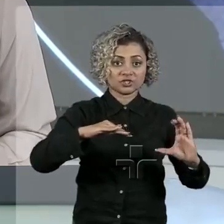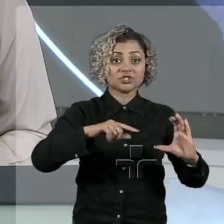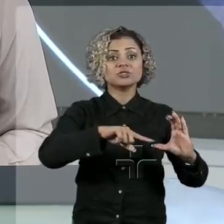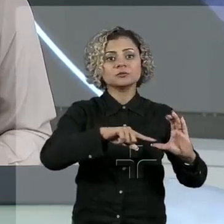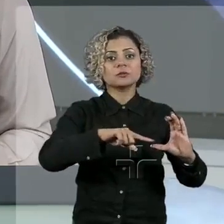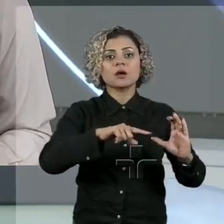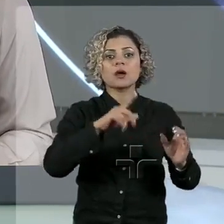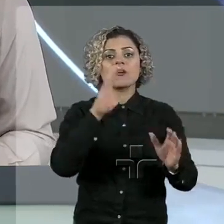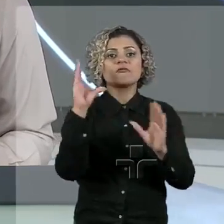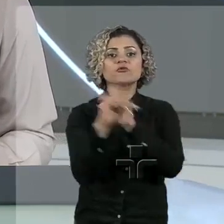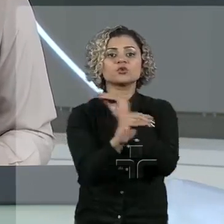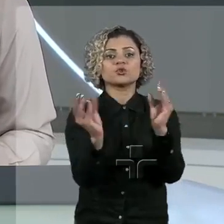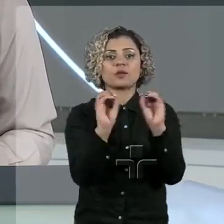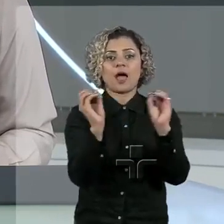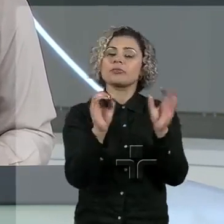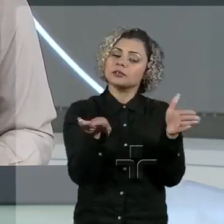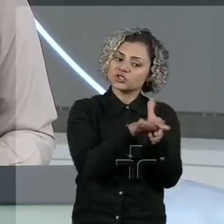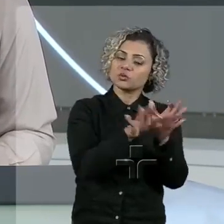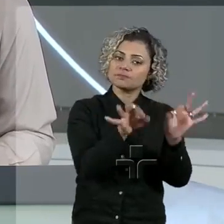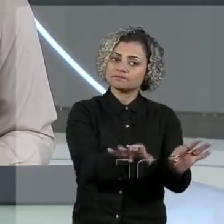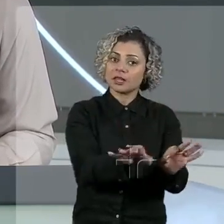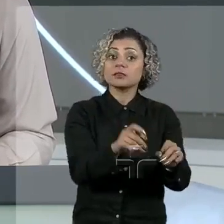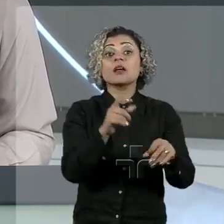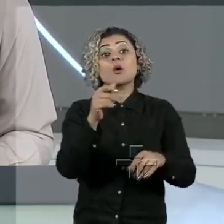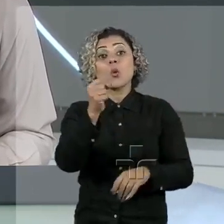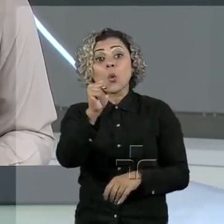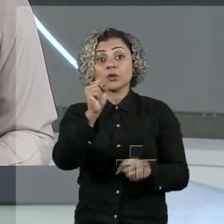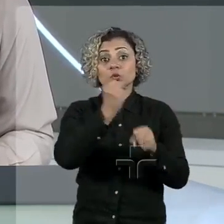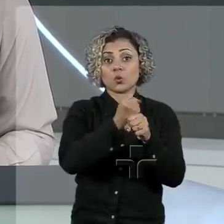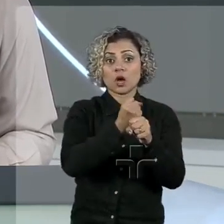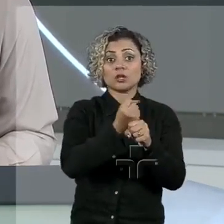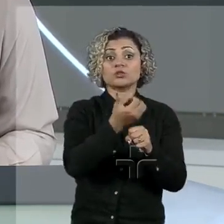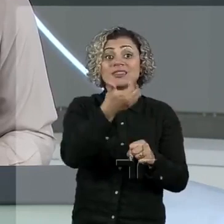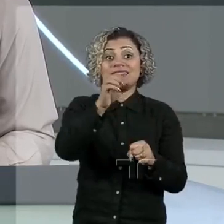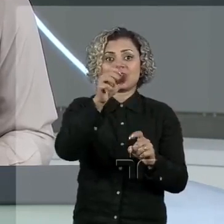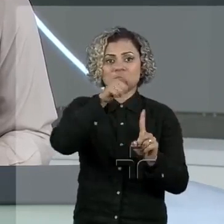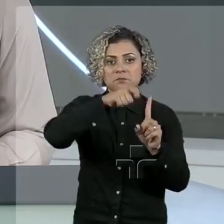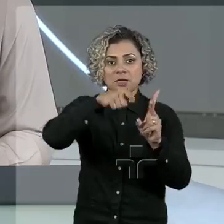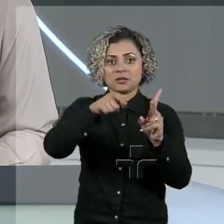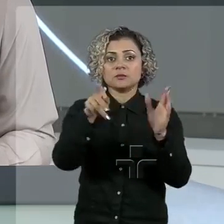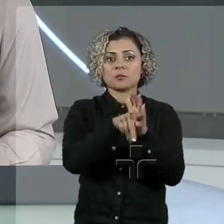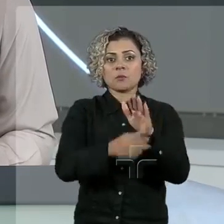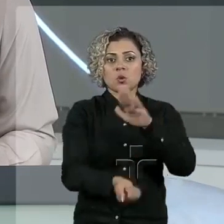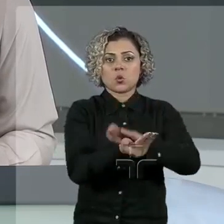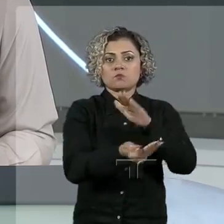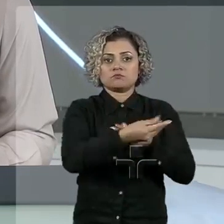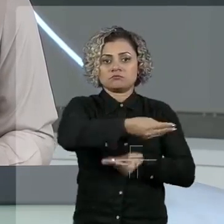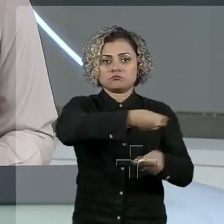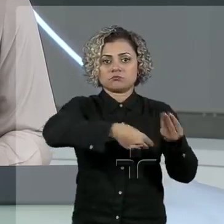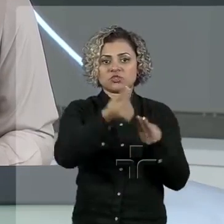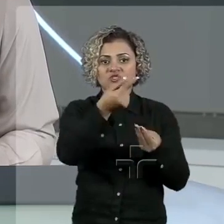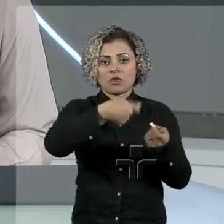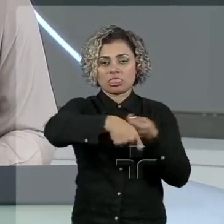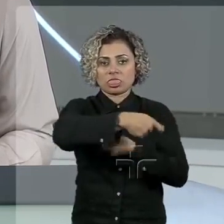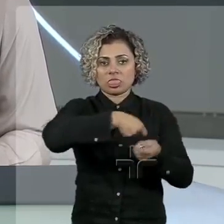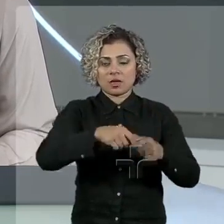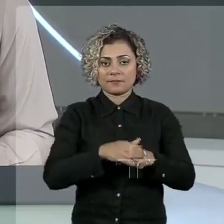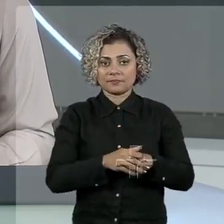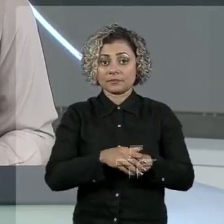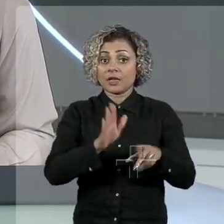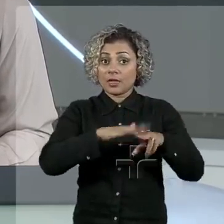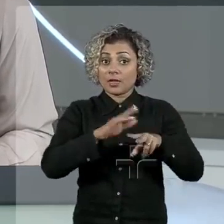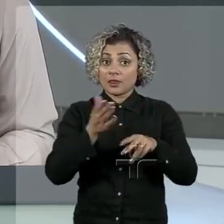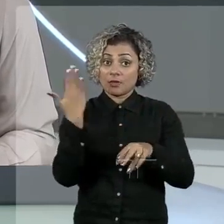foragido. José Dirceu vai cumprir 8 anos e 10 meses de prisão por crimes de corrupção e lavagem de dinheiro. Ele estava